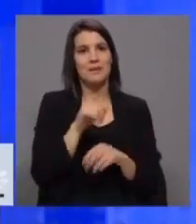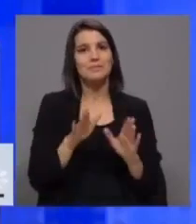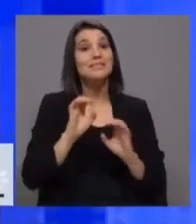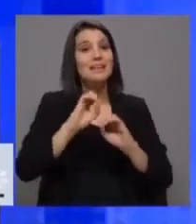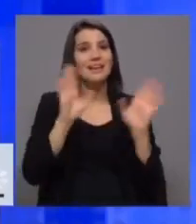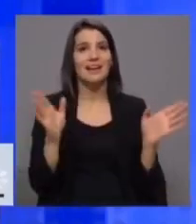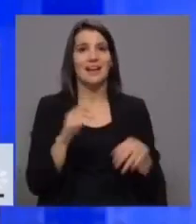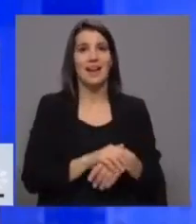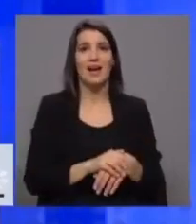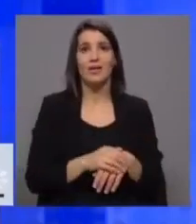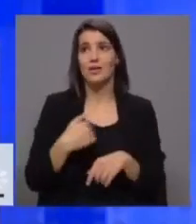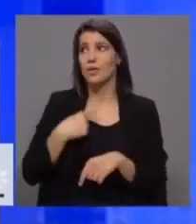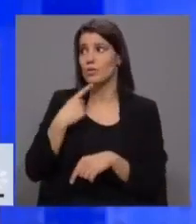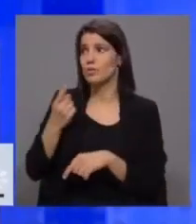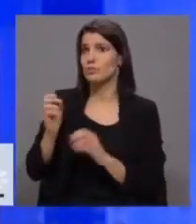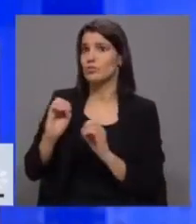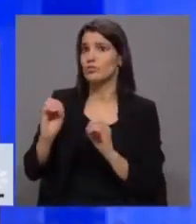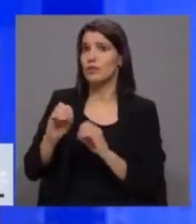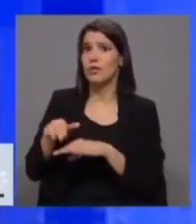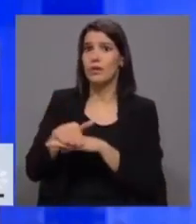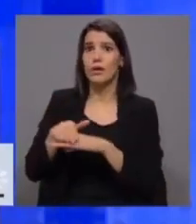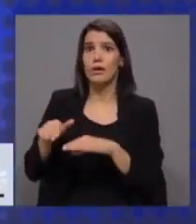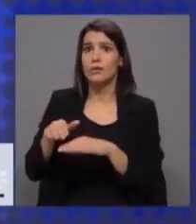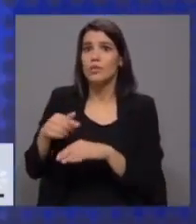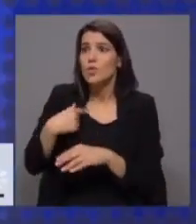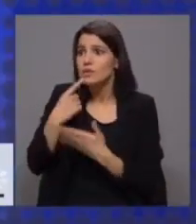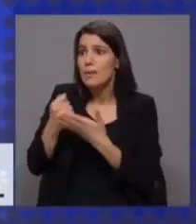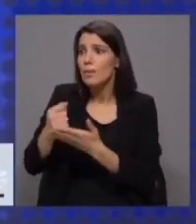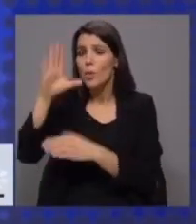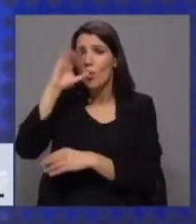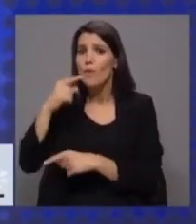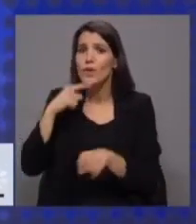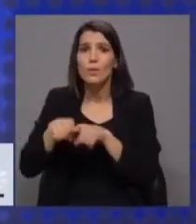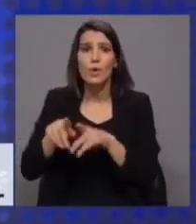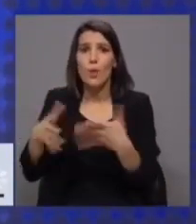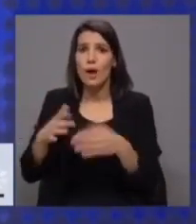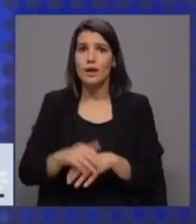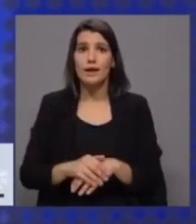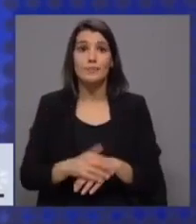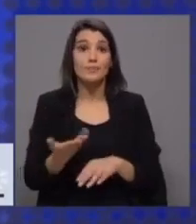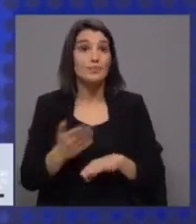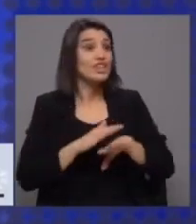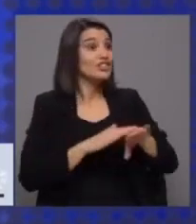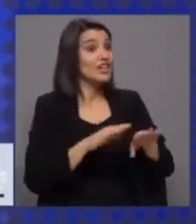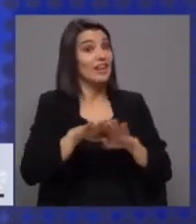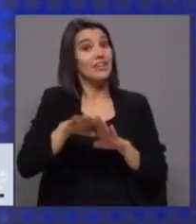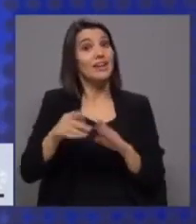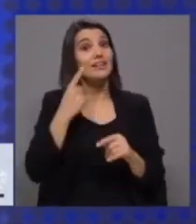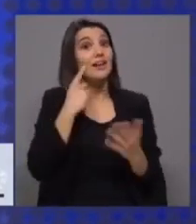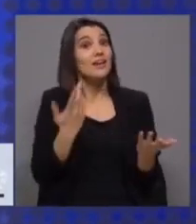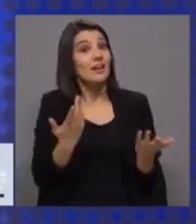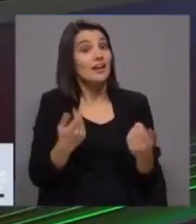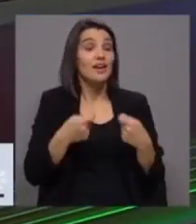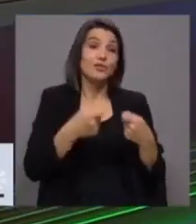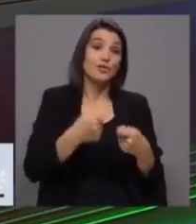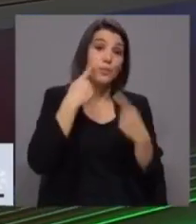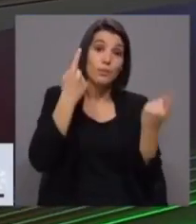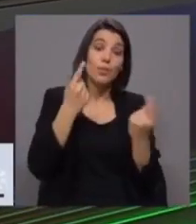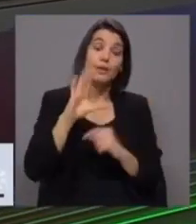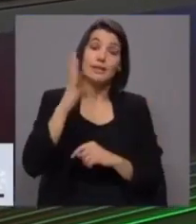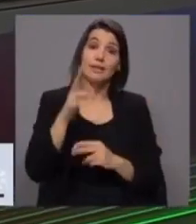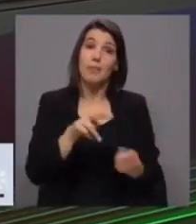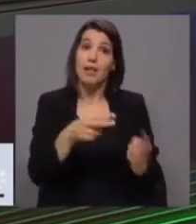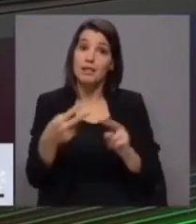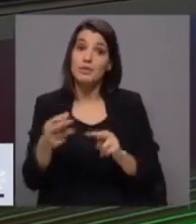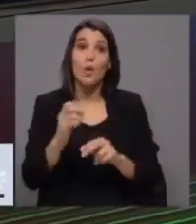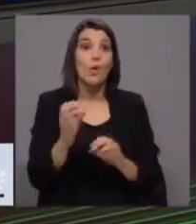o que se vai fazer no dia seguinte. Pois, mas, ou seja, viabilizar a esquerda ou a direita, veja bem, ou tem investimento público para as alterações